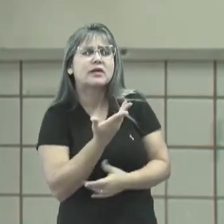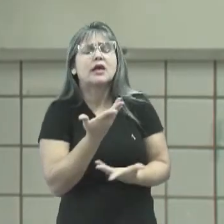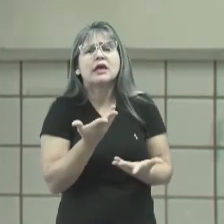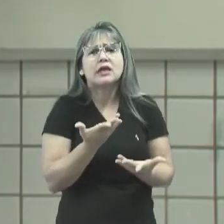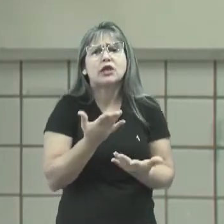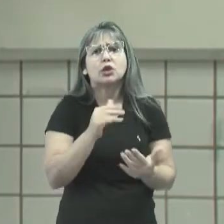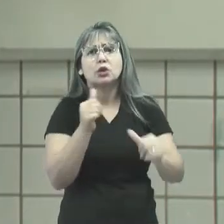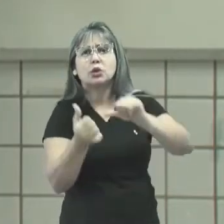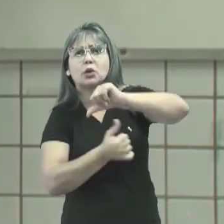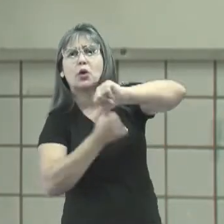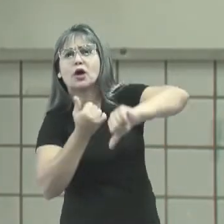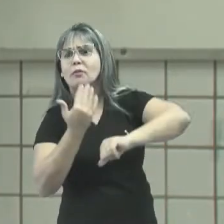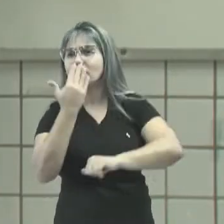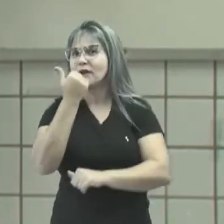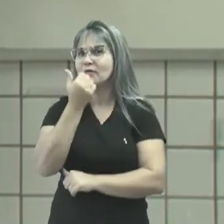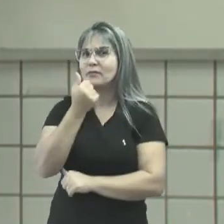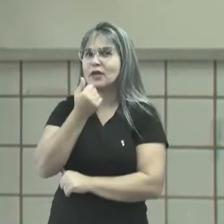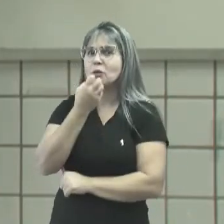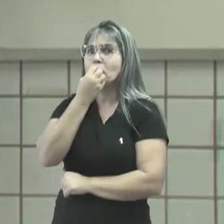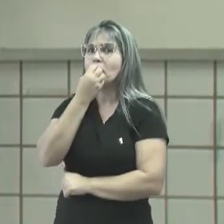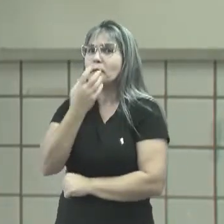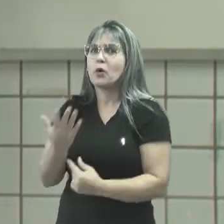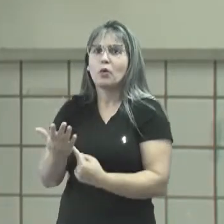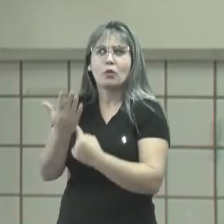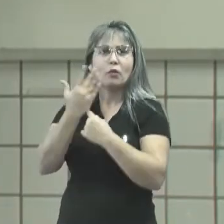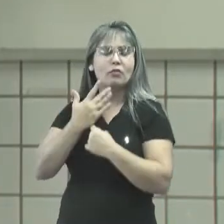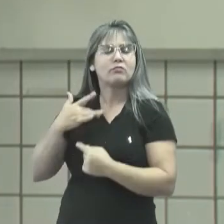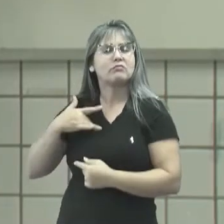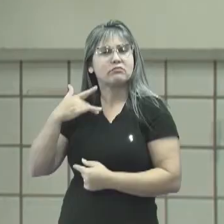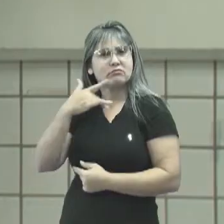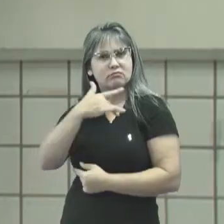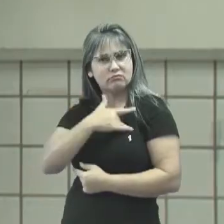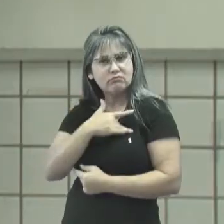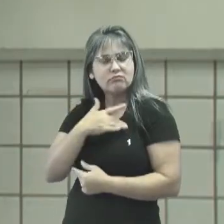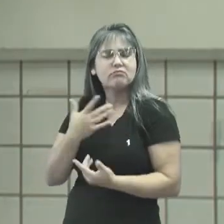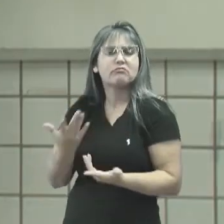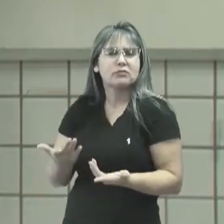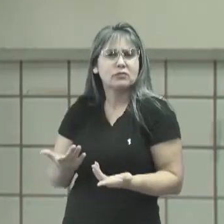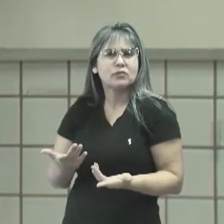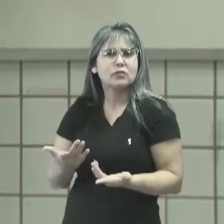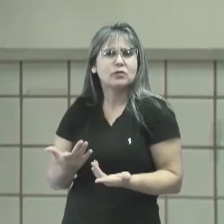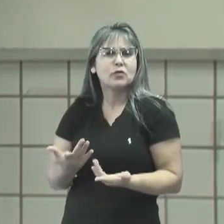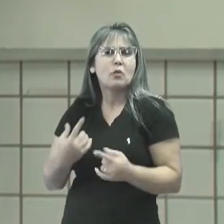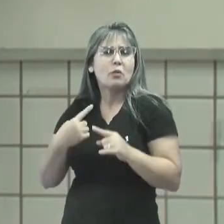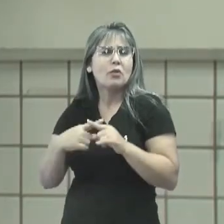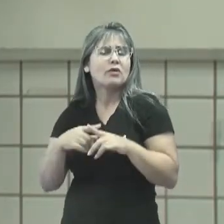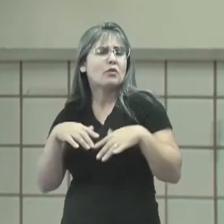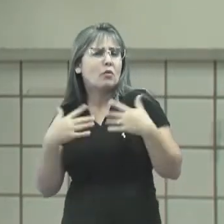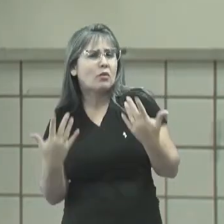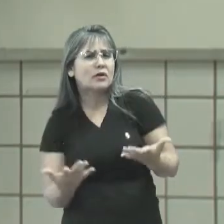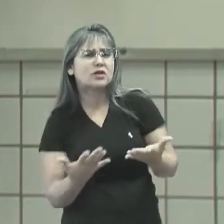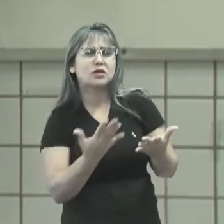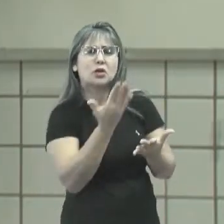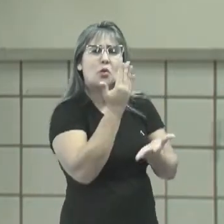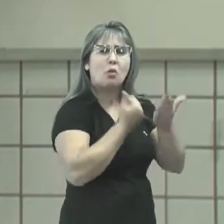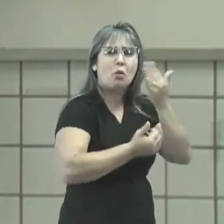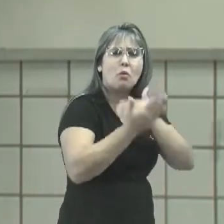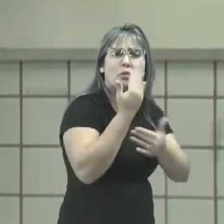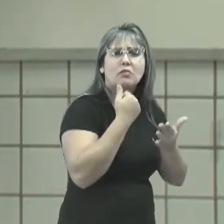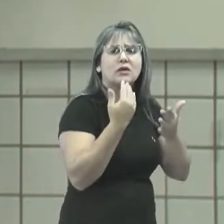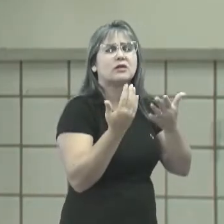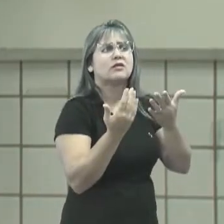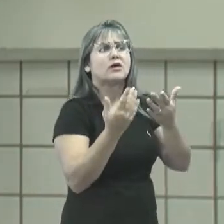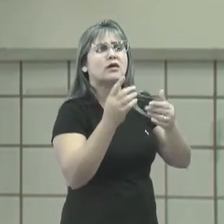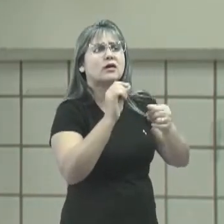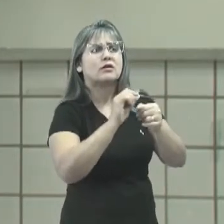porque alimentos que têm um alto processamento, alimentos muito industrializados, ele pode provocar problemas como cardiopatias,